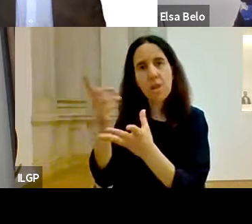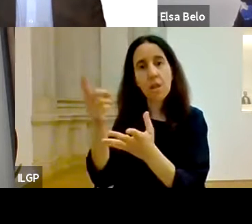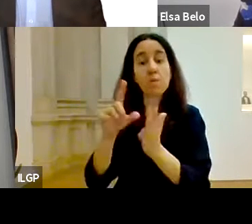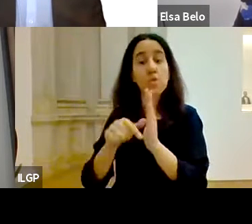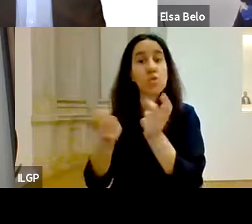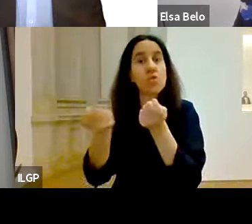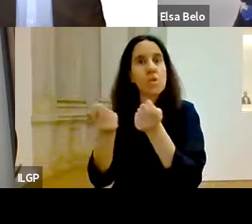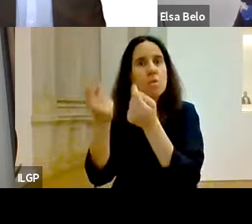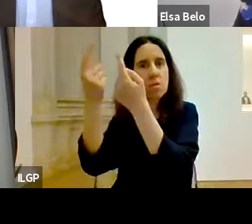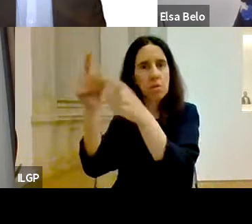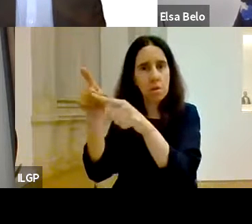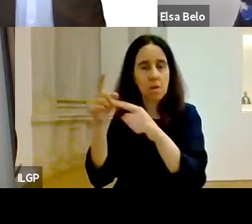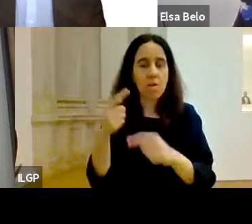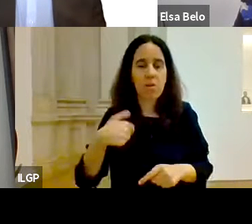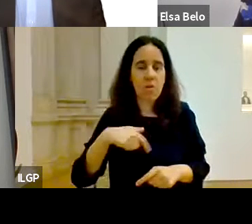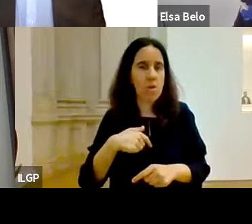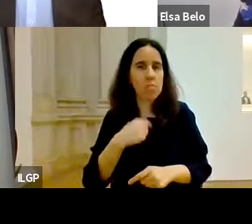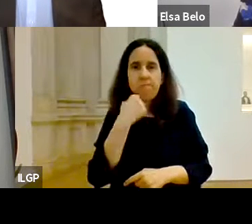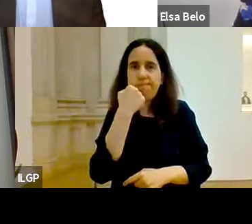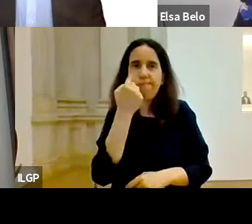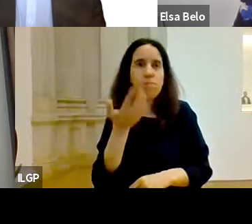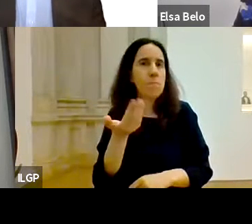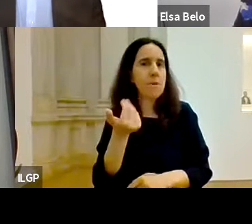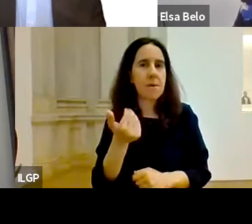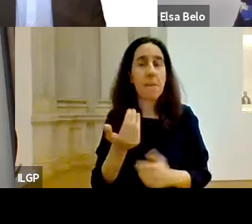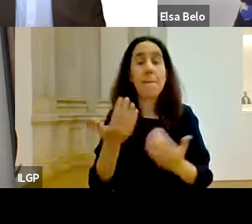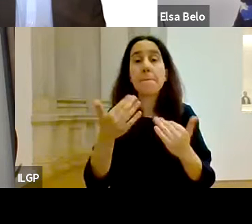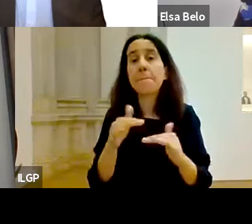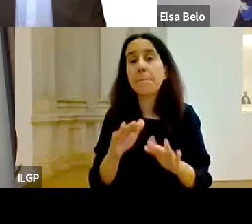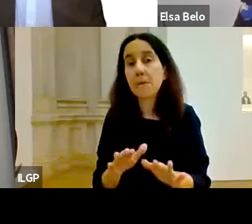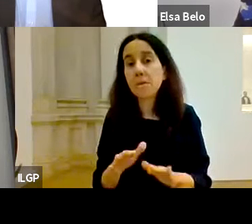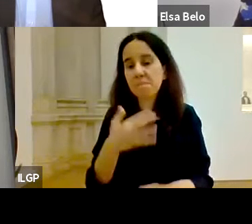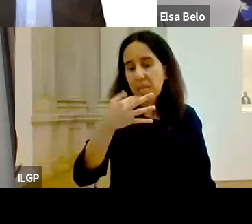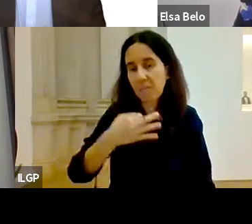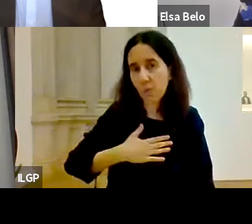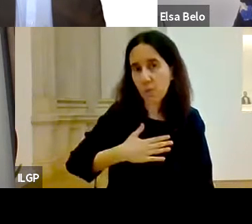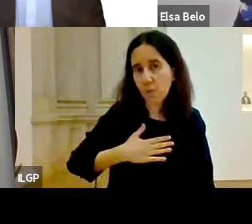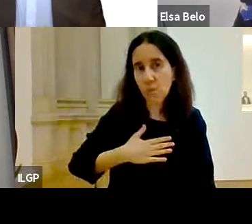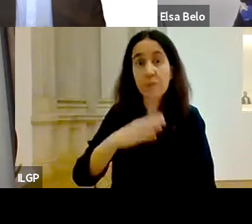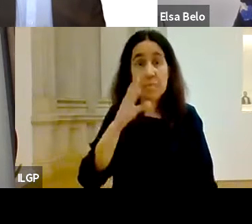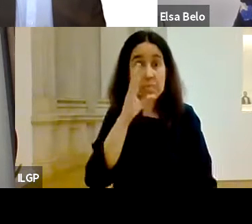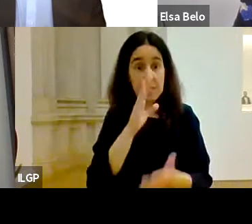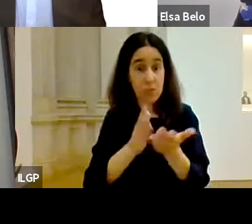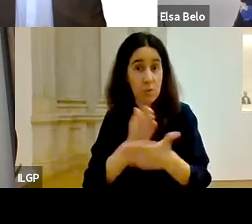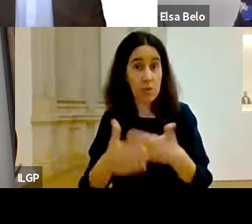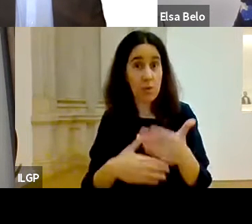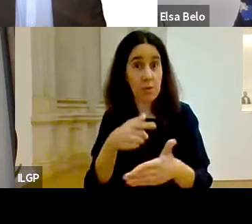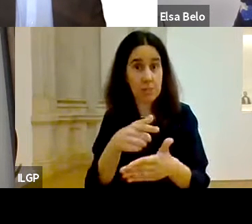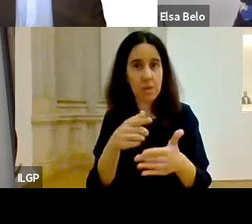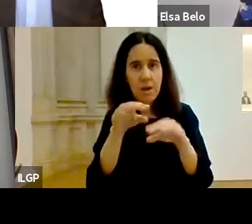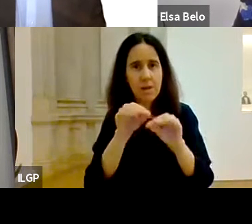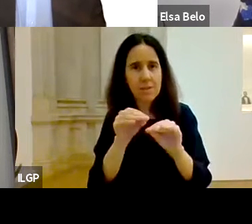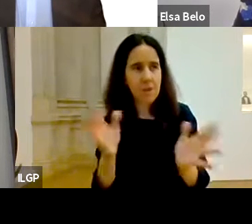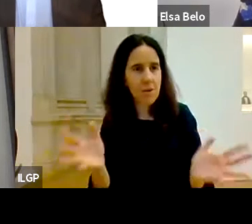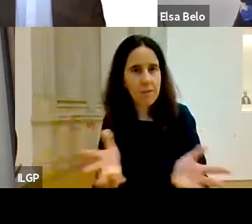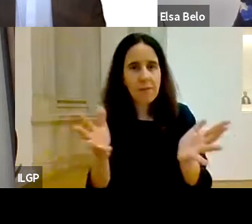projetos, da qual nós ainda estamos longe. Mas, acredito eu, se continuarmos a promover este tipo de ações, a